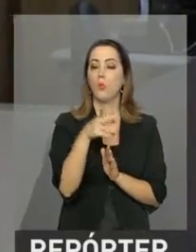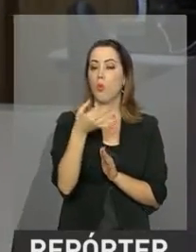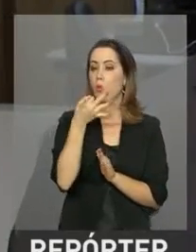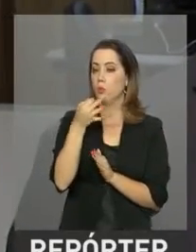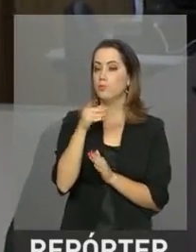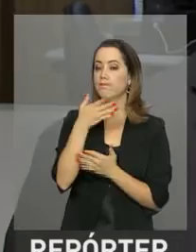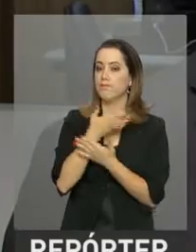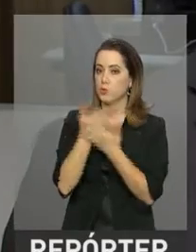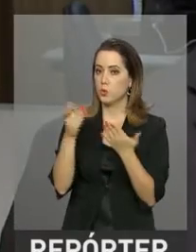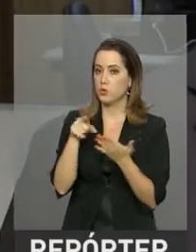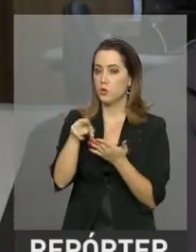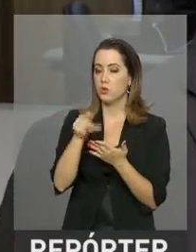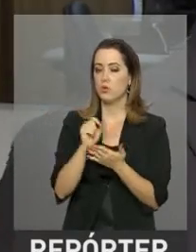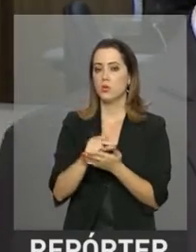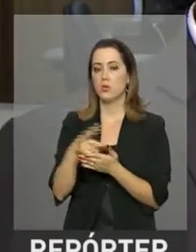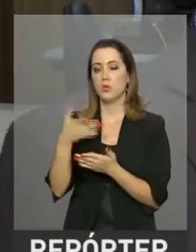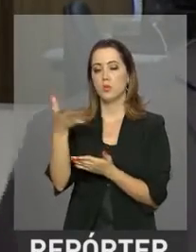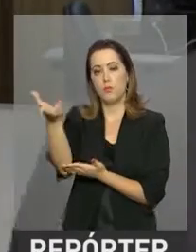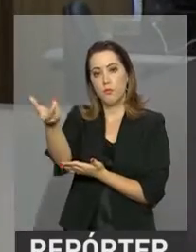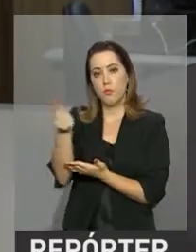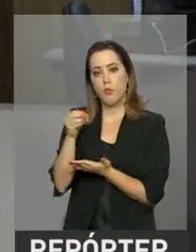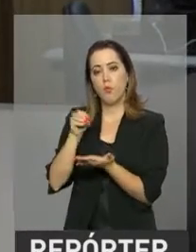não requereram o abono salarial?